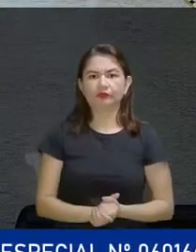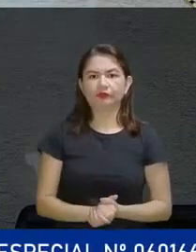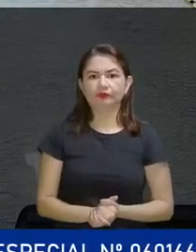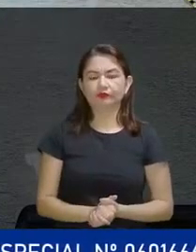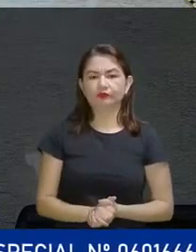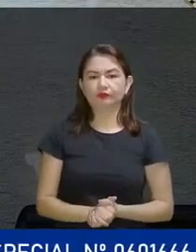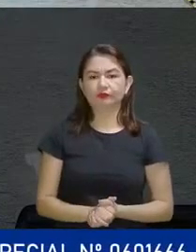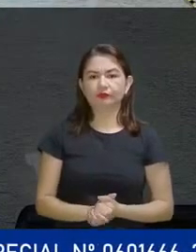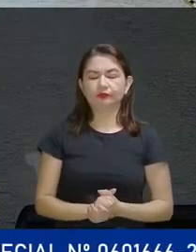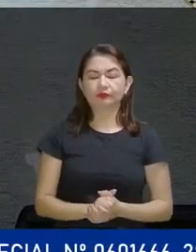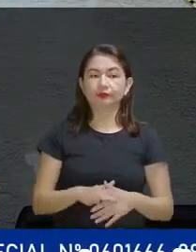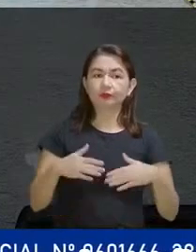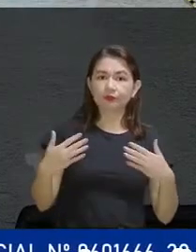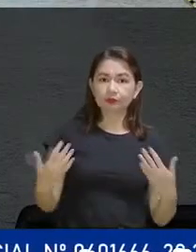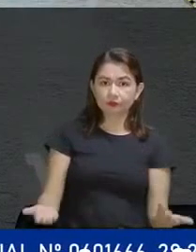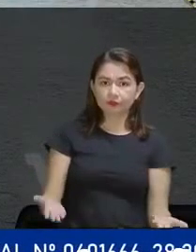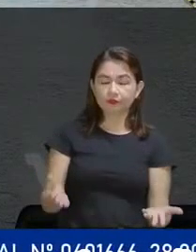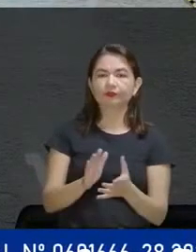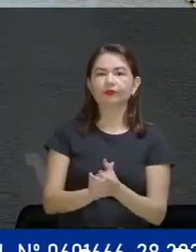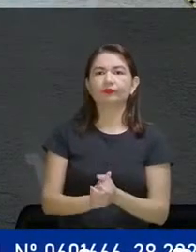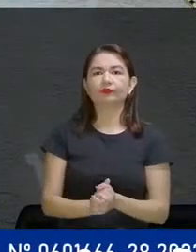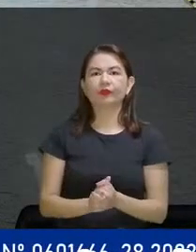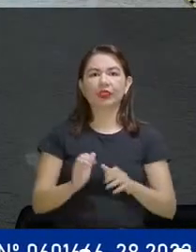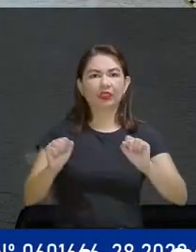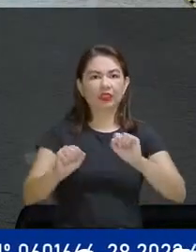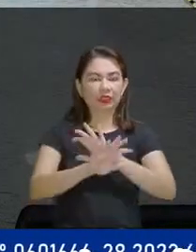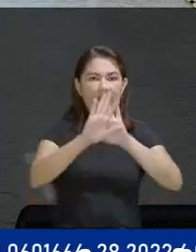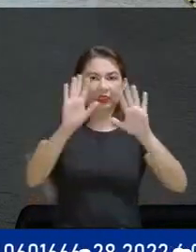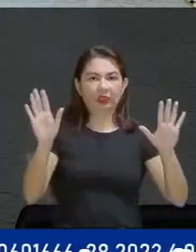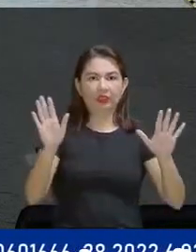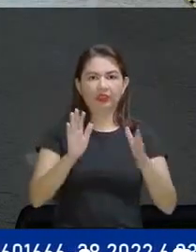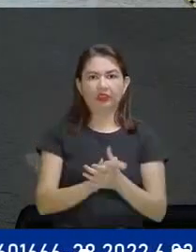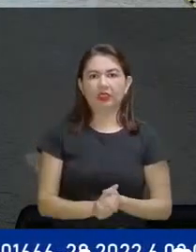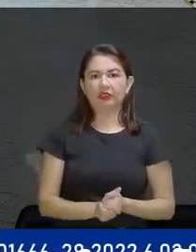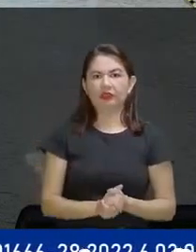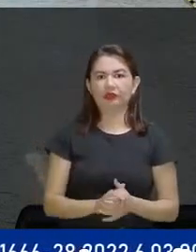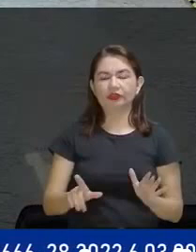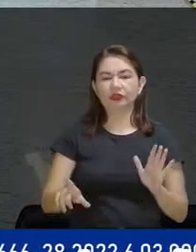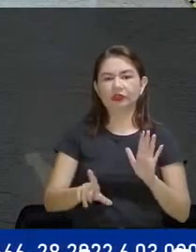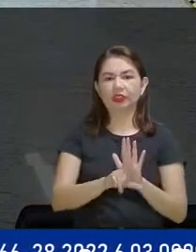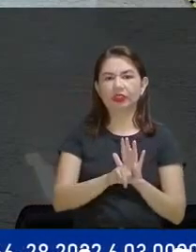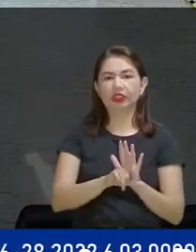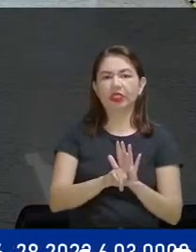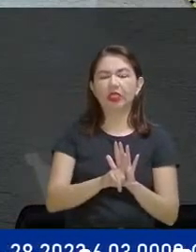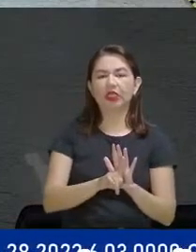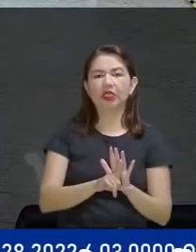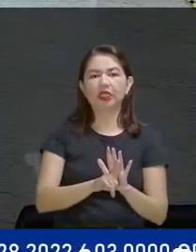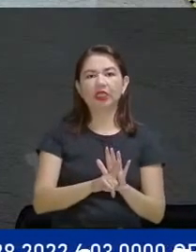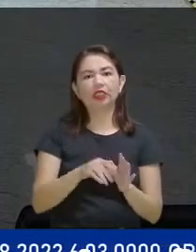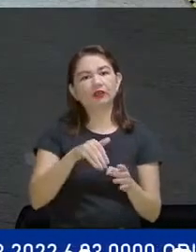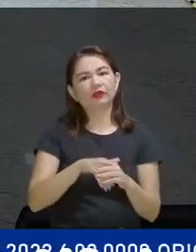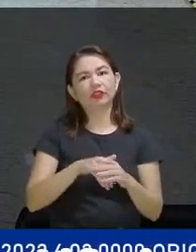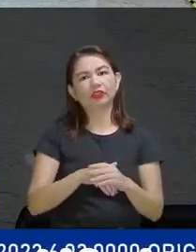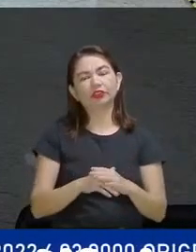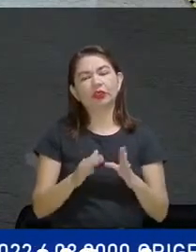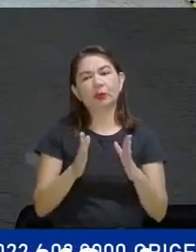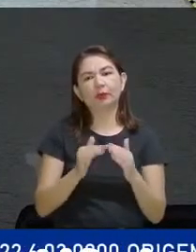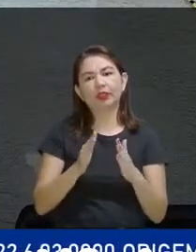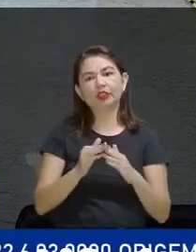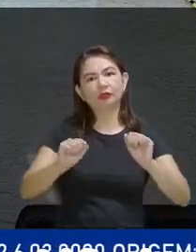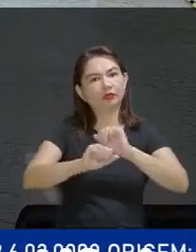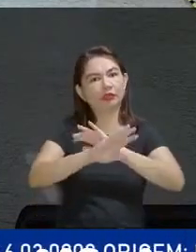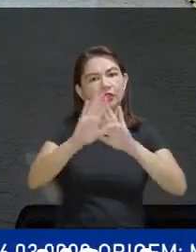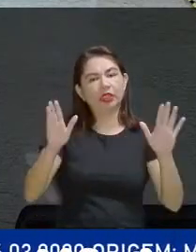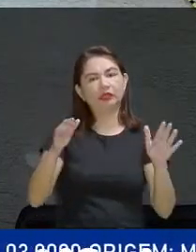de votos. E por expressa disposição do artigo 41, parágrafo 1º da Lei Eleitoral, não se exige pedido explícito de